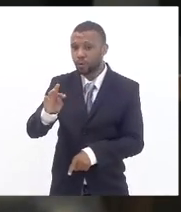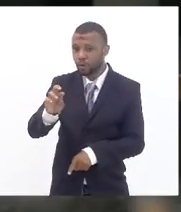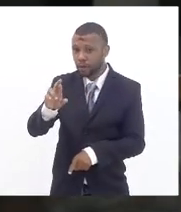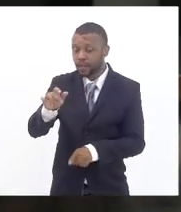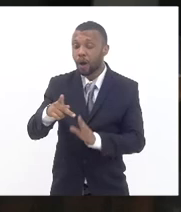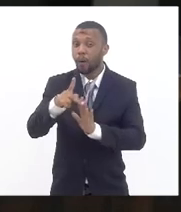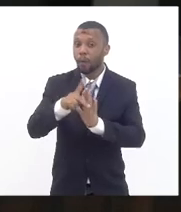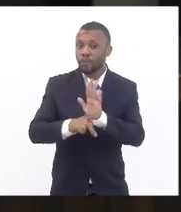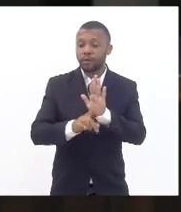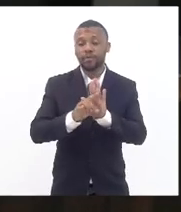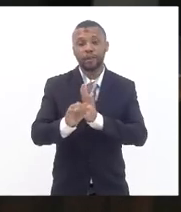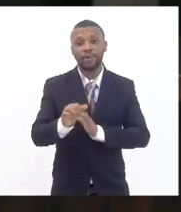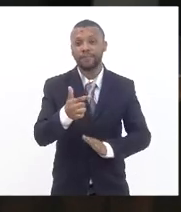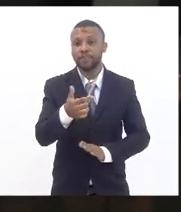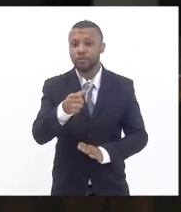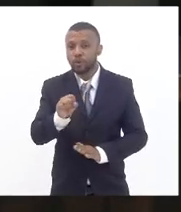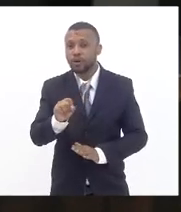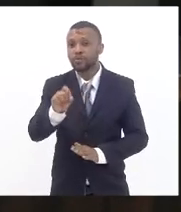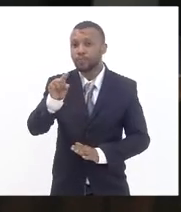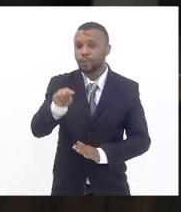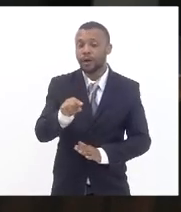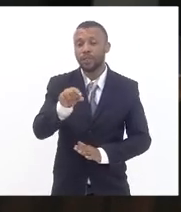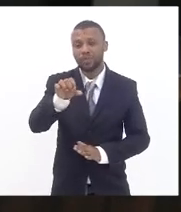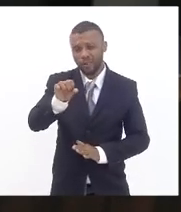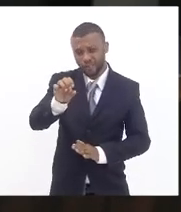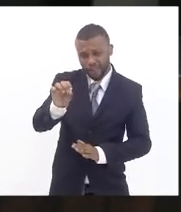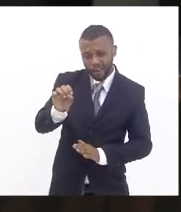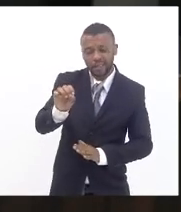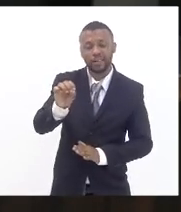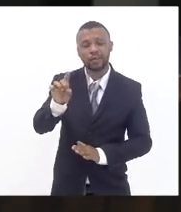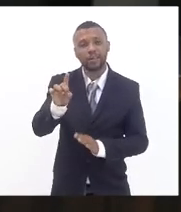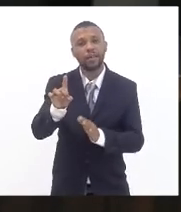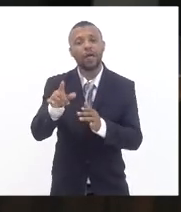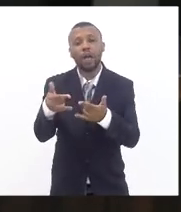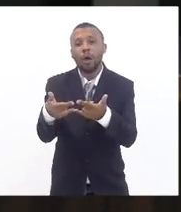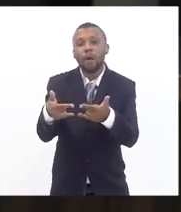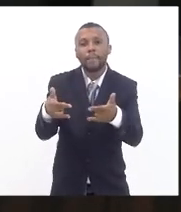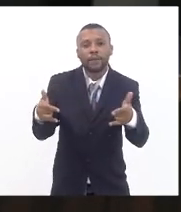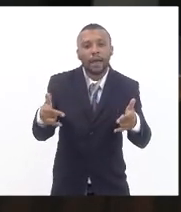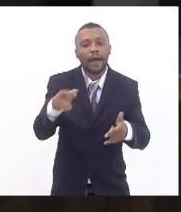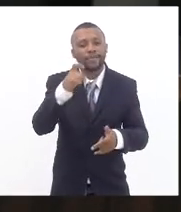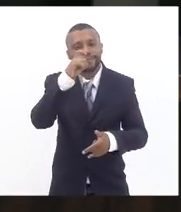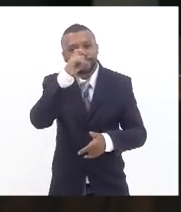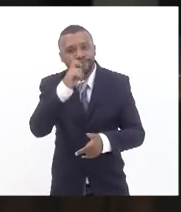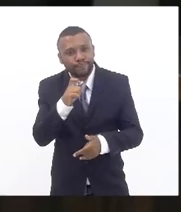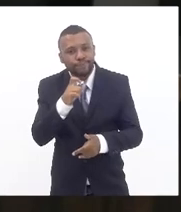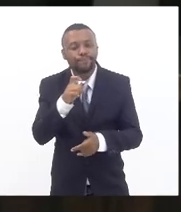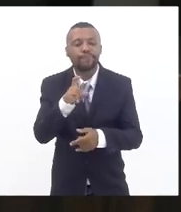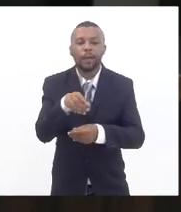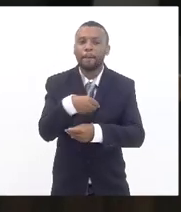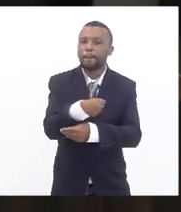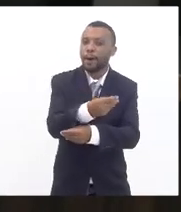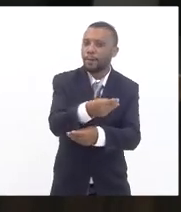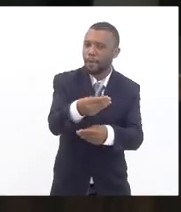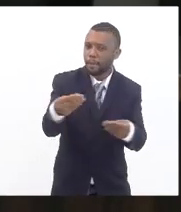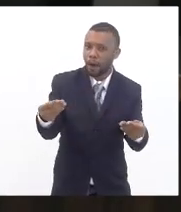2890, que trata do fornecimento dos absorventes higiênicos. De que autoria? Deputada Marta